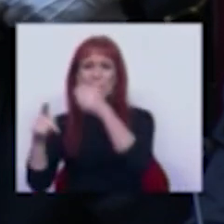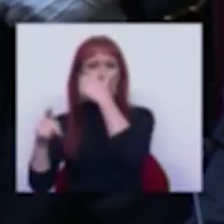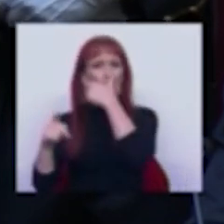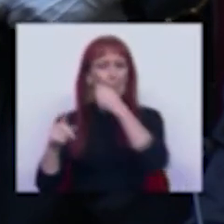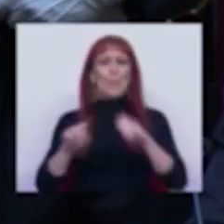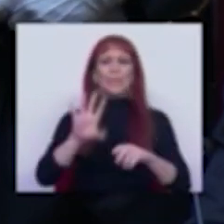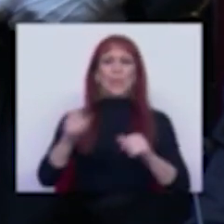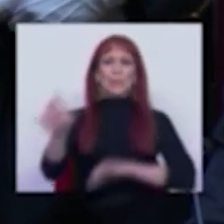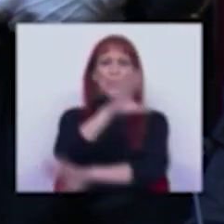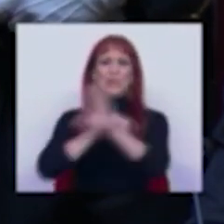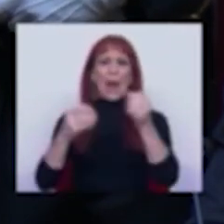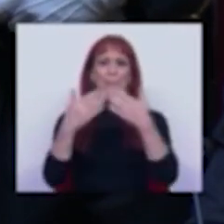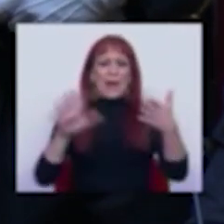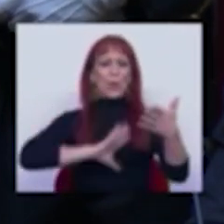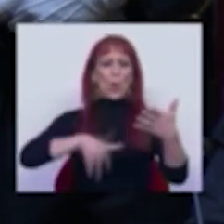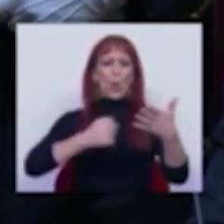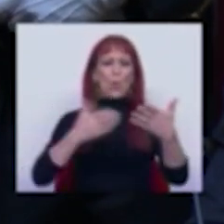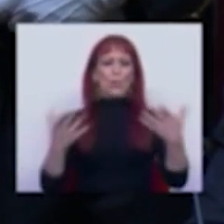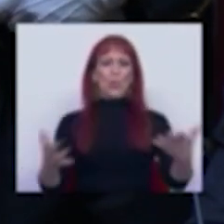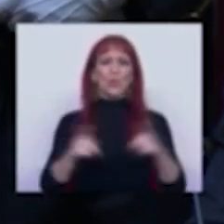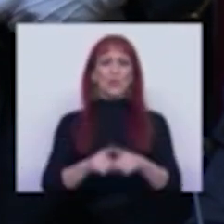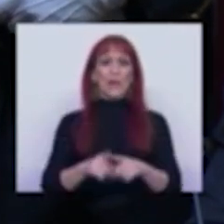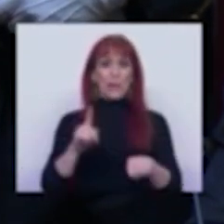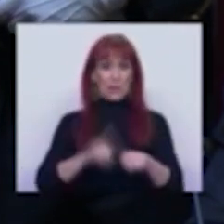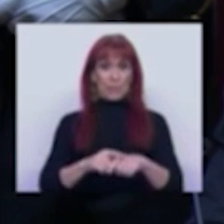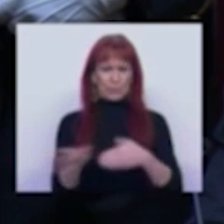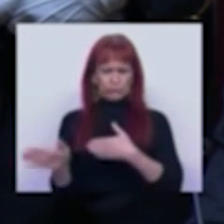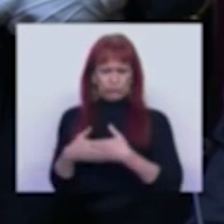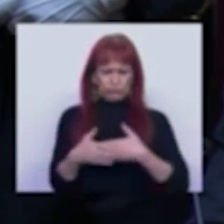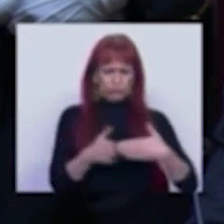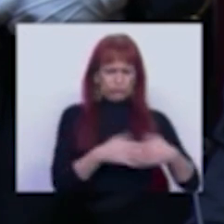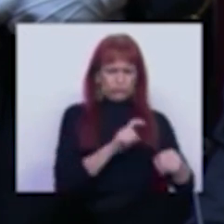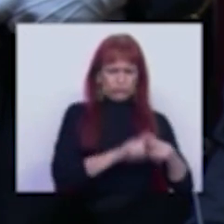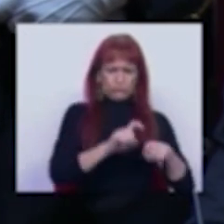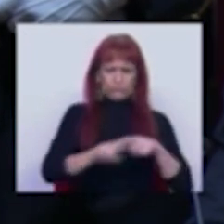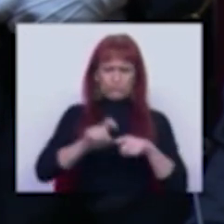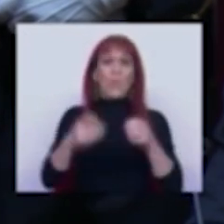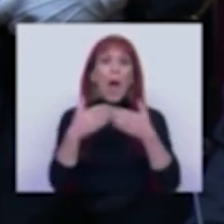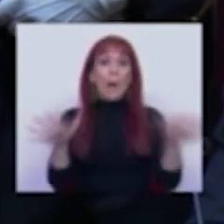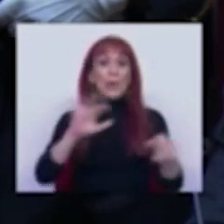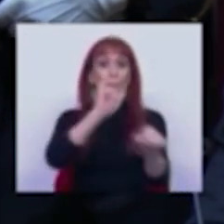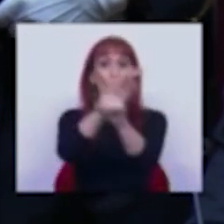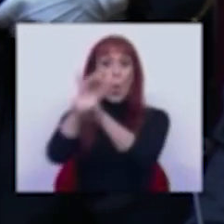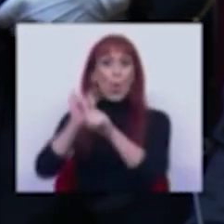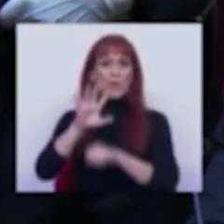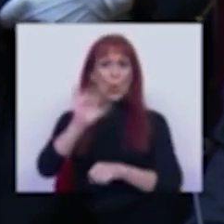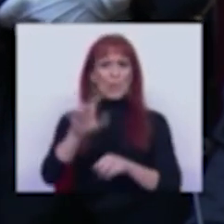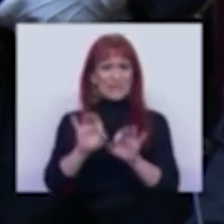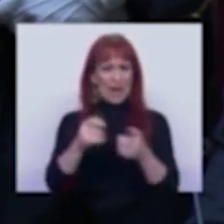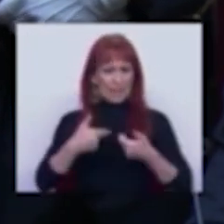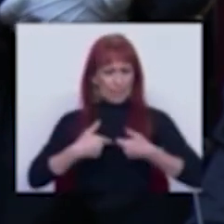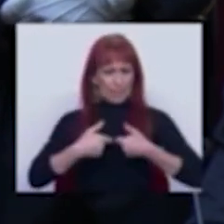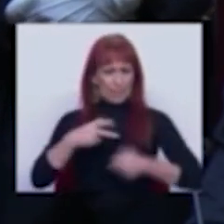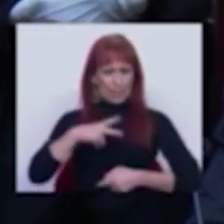nação europeia aberta ao mundo. Em tempos de fechamento e ódio, a abertura aos outros de um país como o